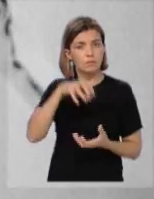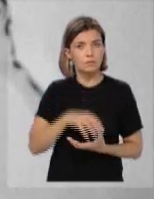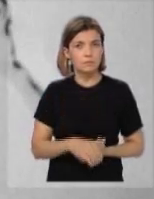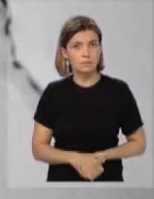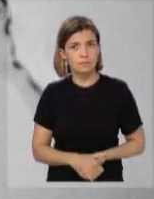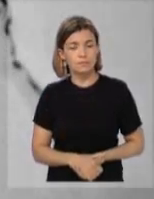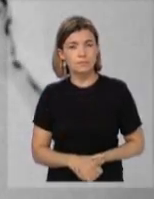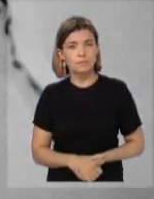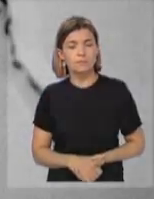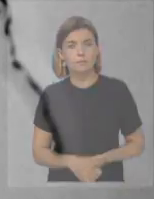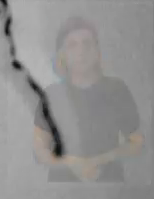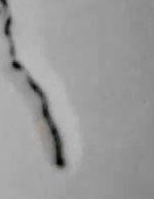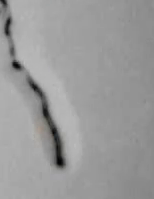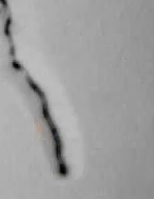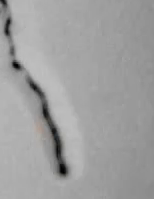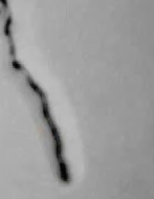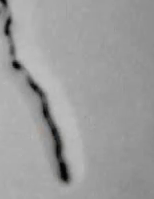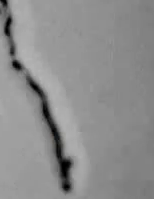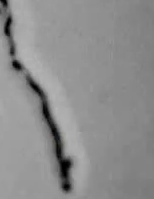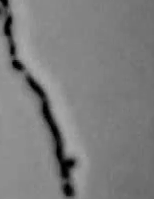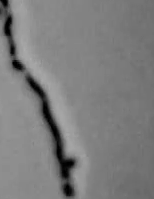de anaeróbios facultativos.